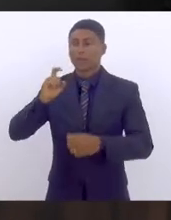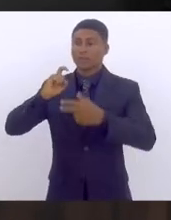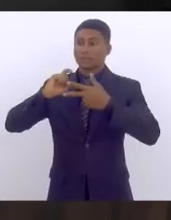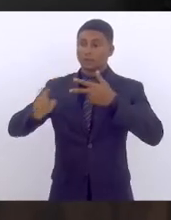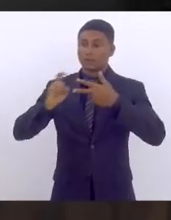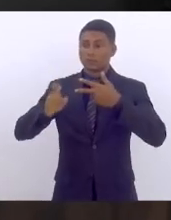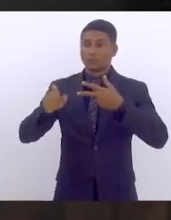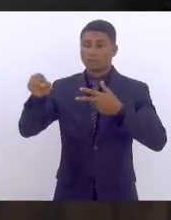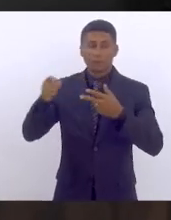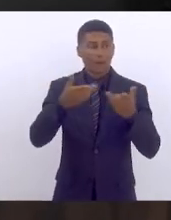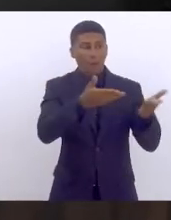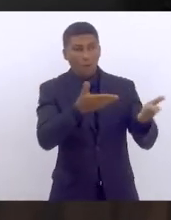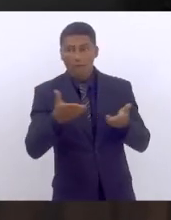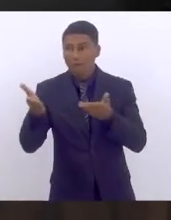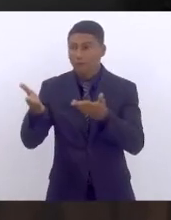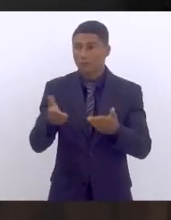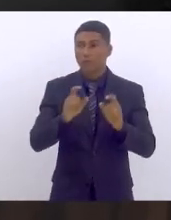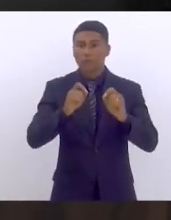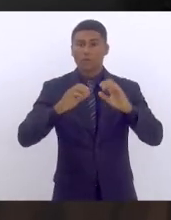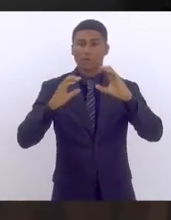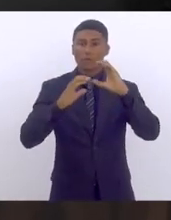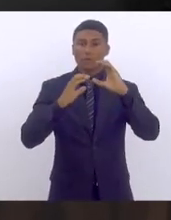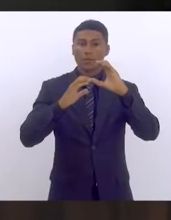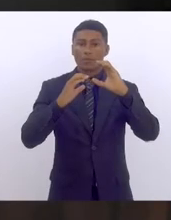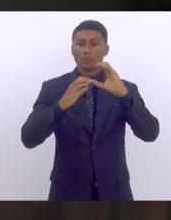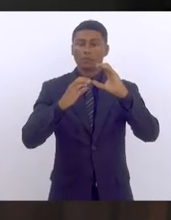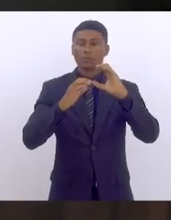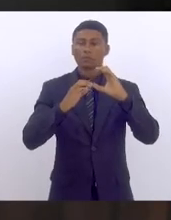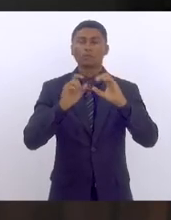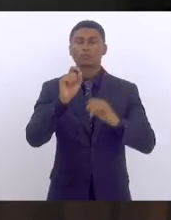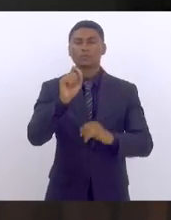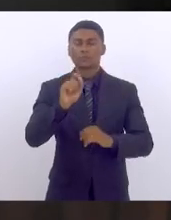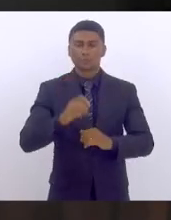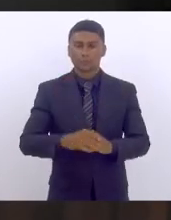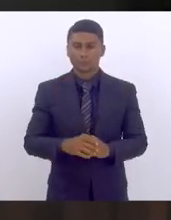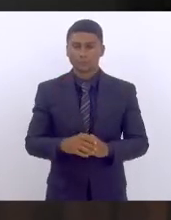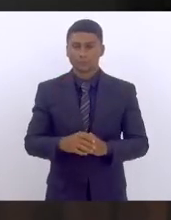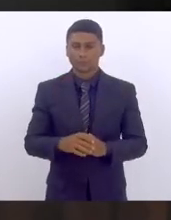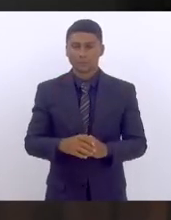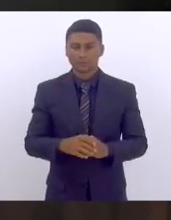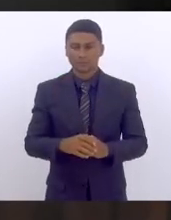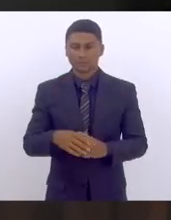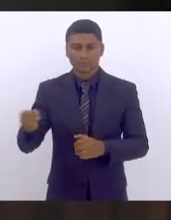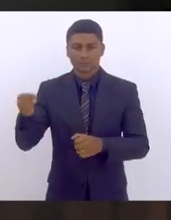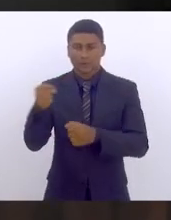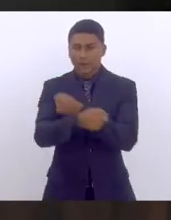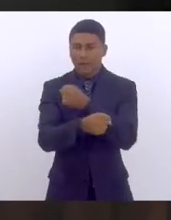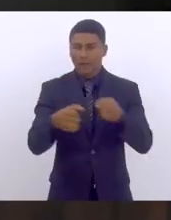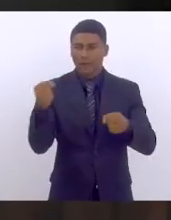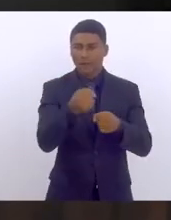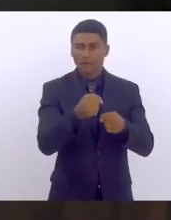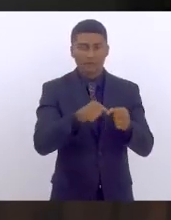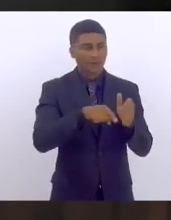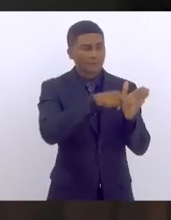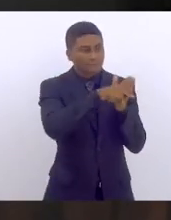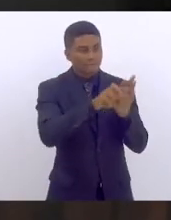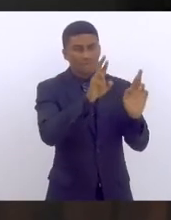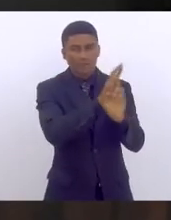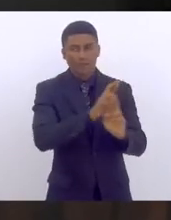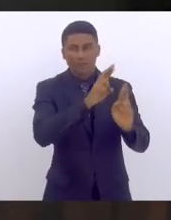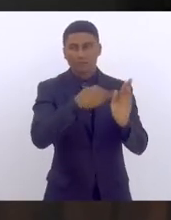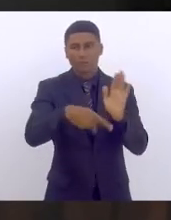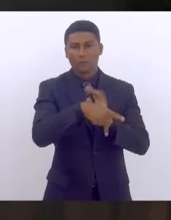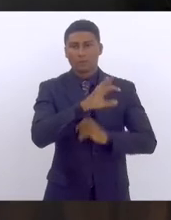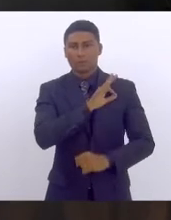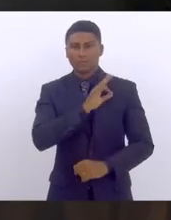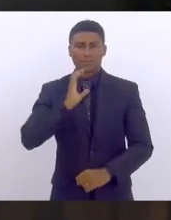a convocar todos os aprovados do concurso público para movimento de cargo investigador policial da Polícia Civil do Estado do Rio